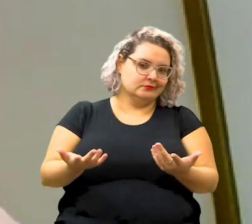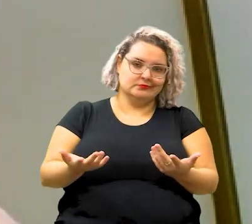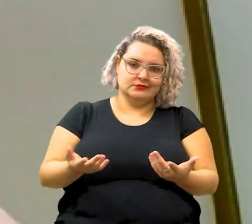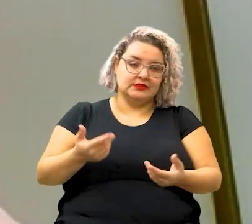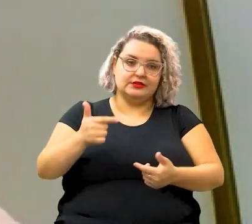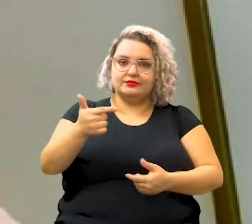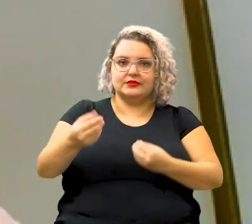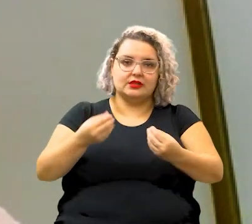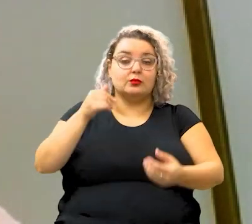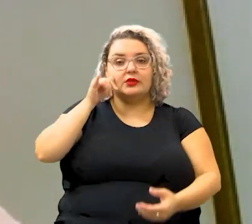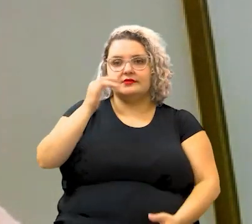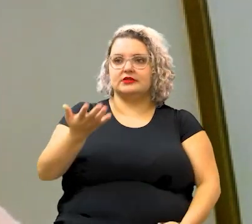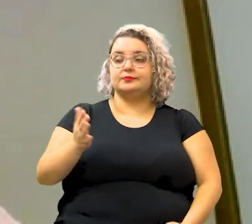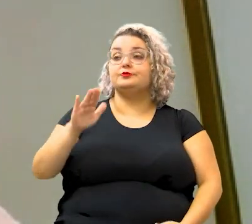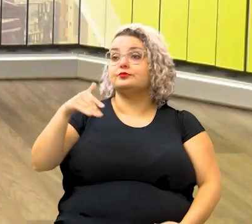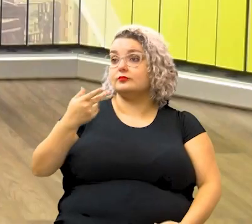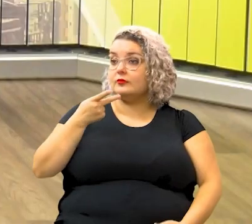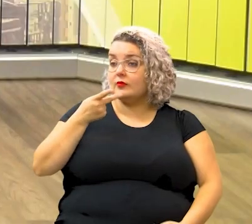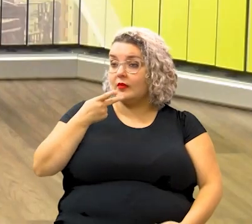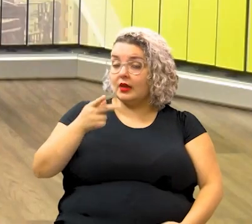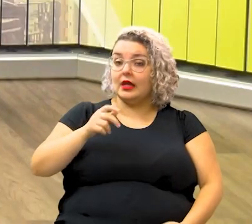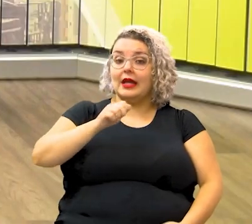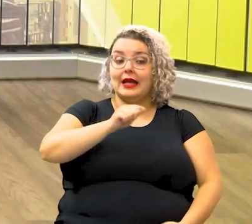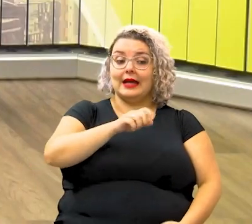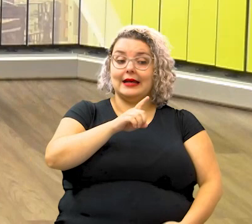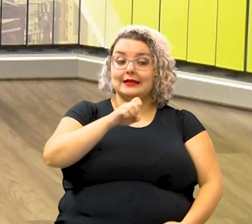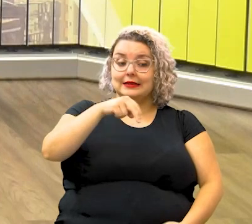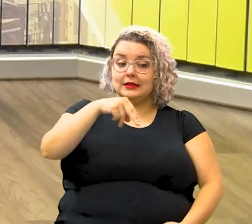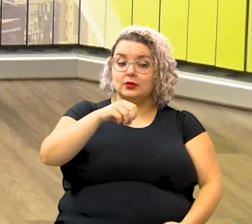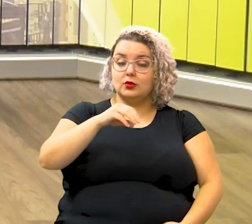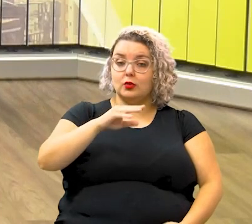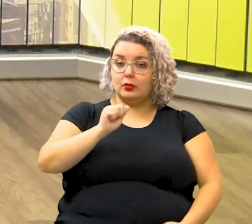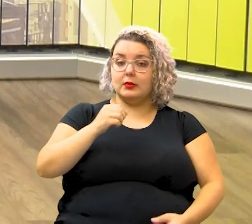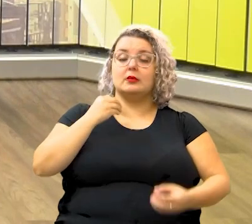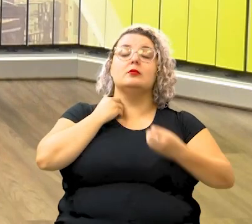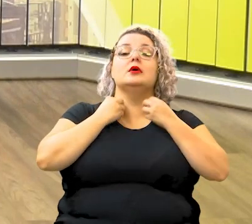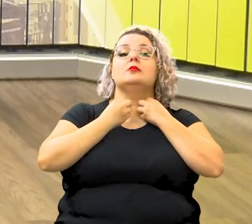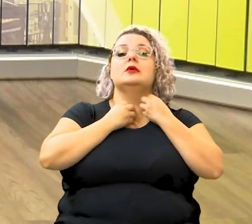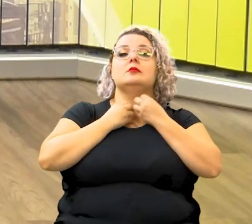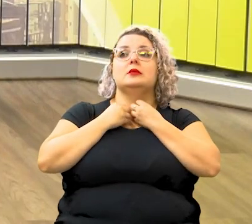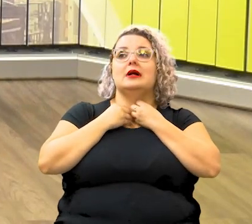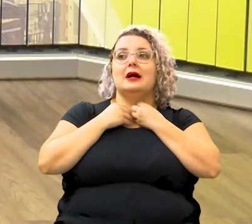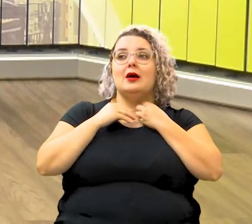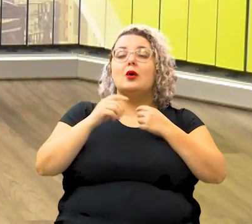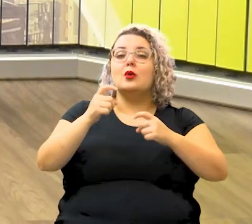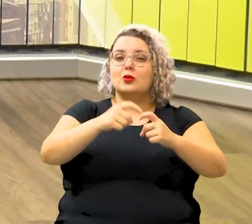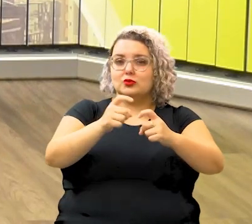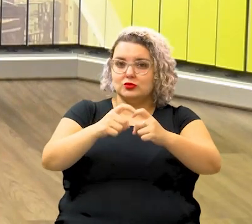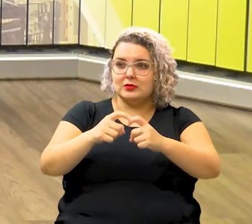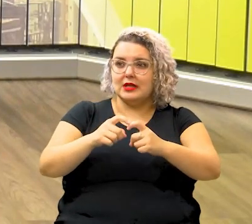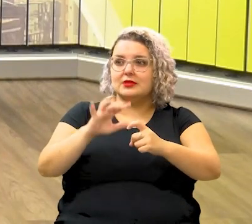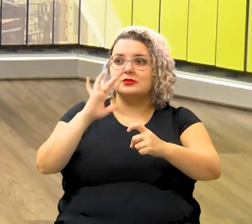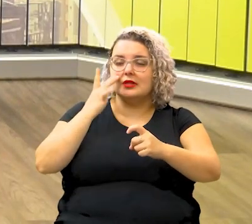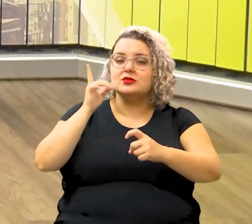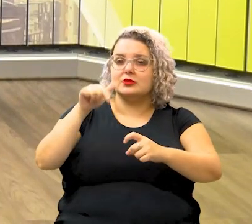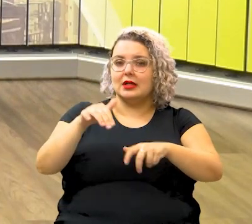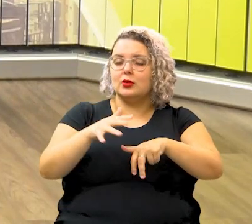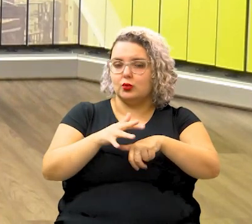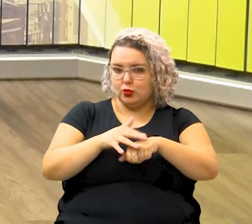como prevenir. E quando a gente fala de adenoma de paratireoide, os médicos consideram uma